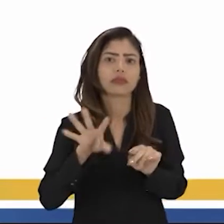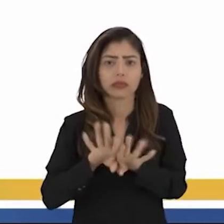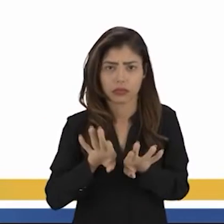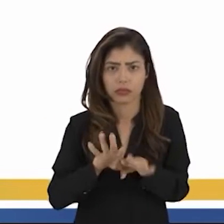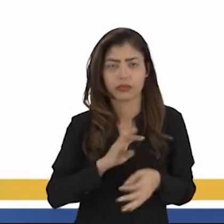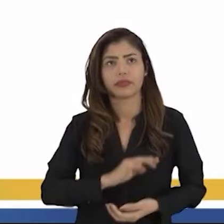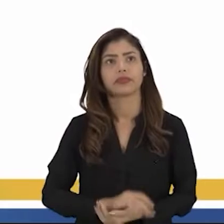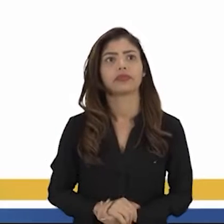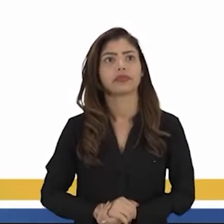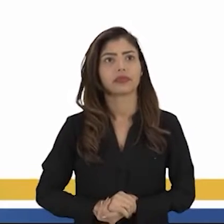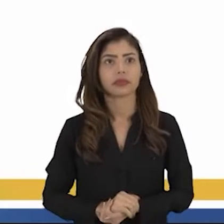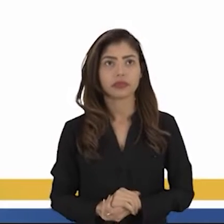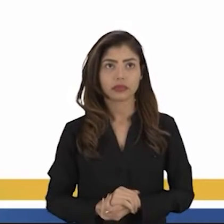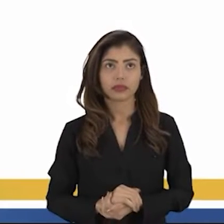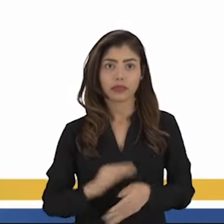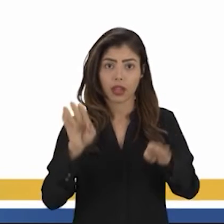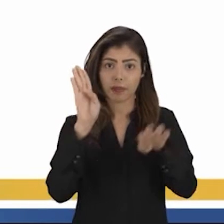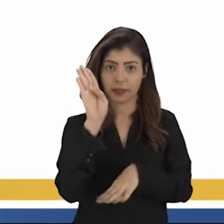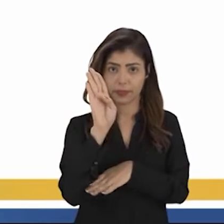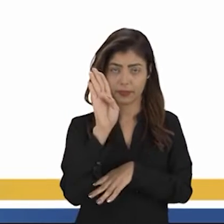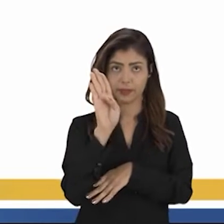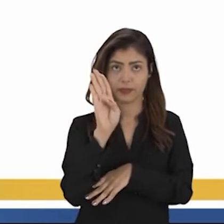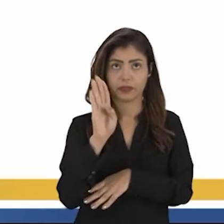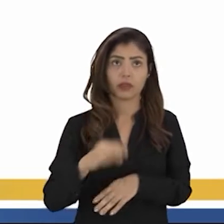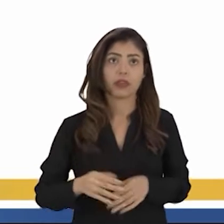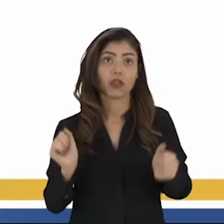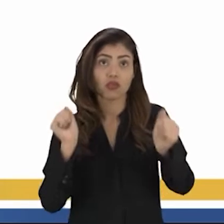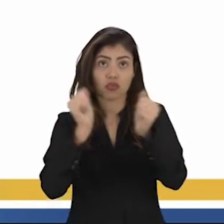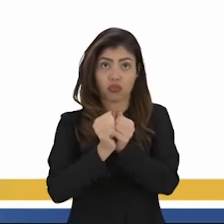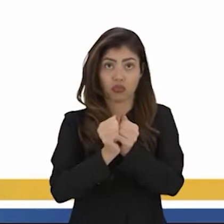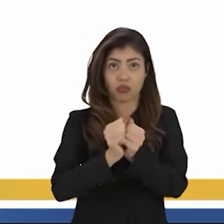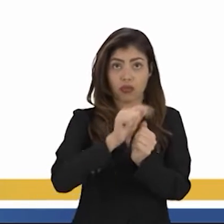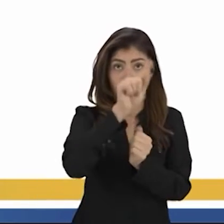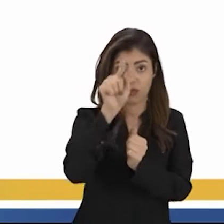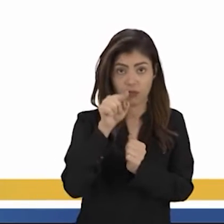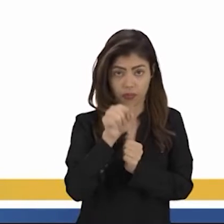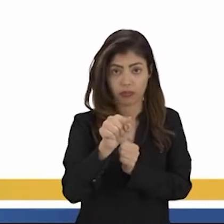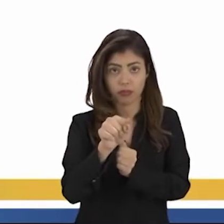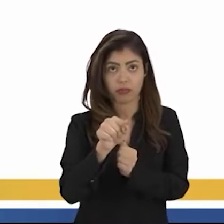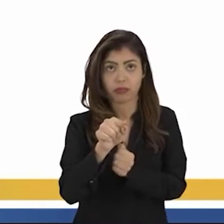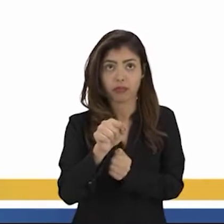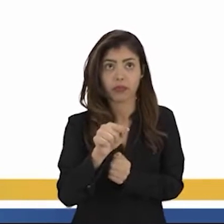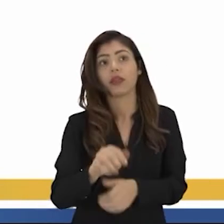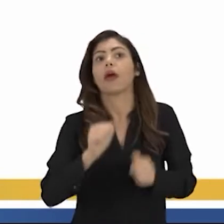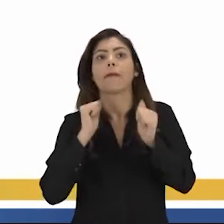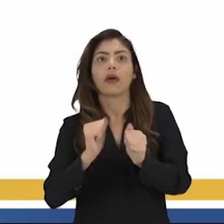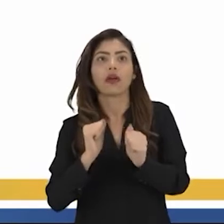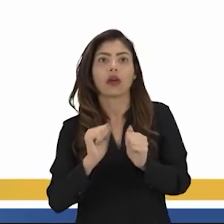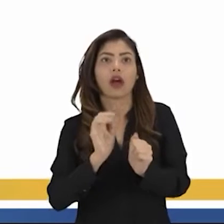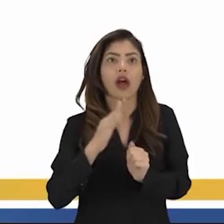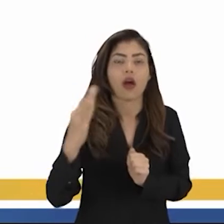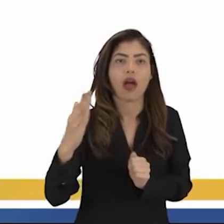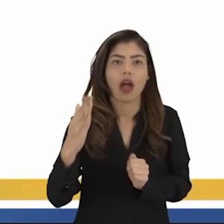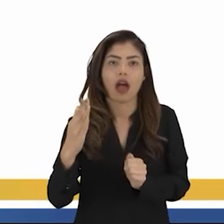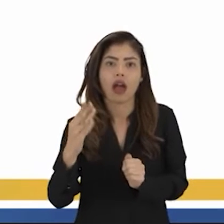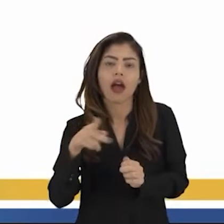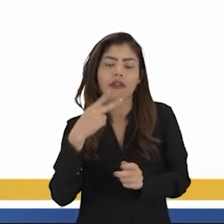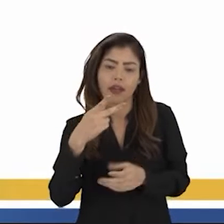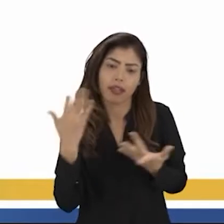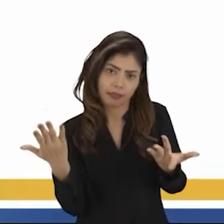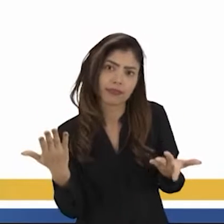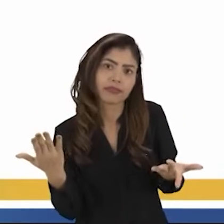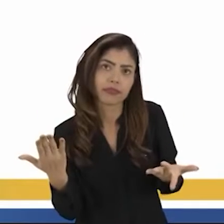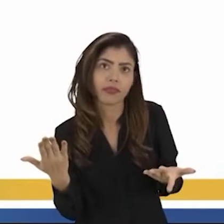uma pergunta. Letra B. Junto com o ponto de exclamação, também nós podemos colocá-la quando ou se quisermos,